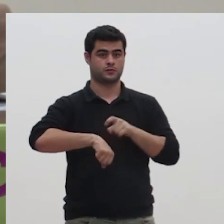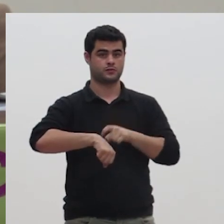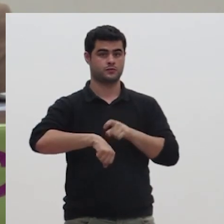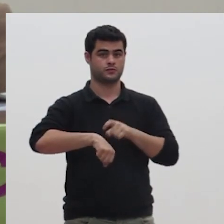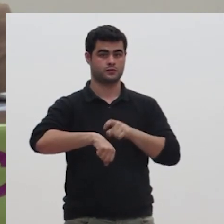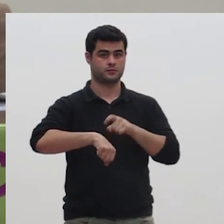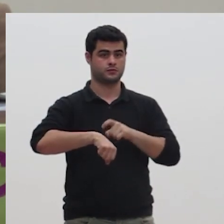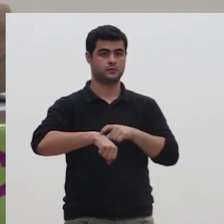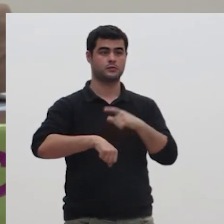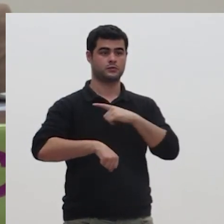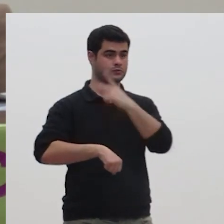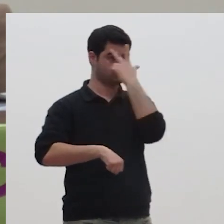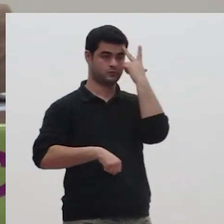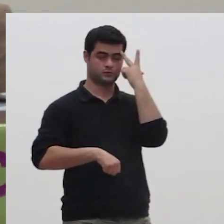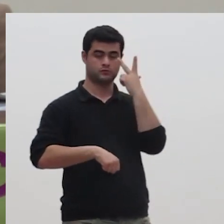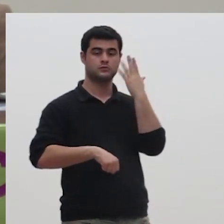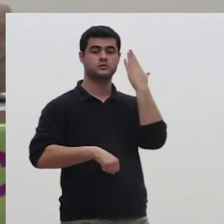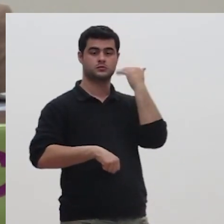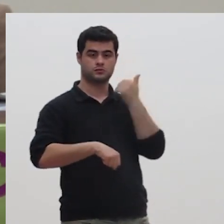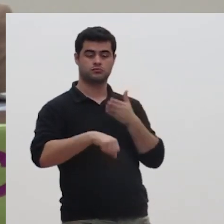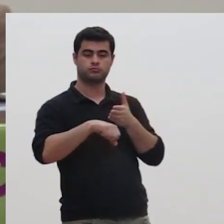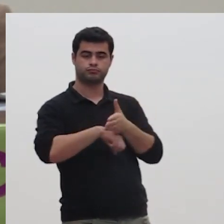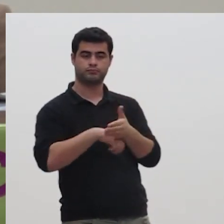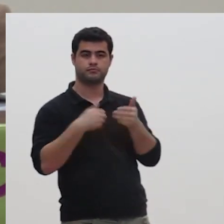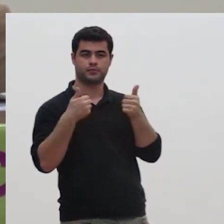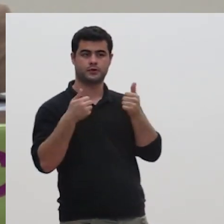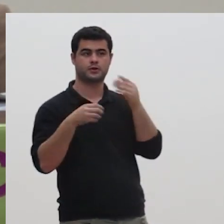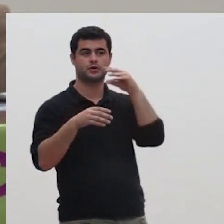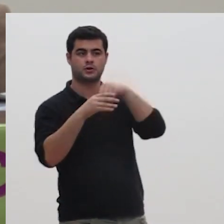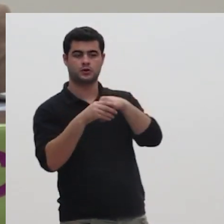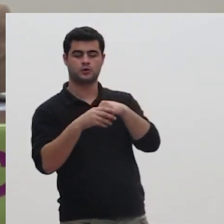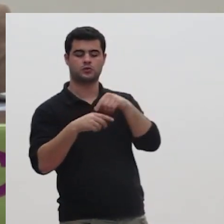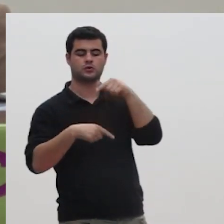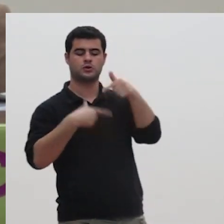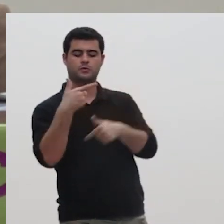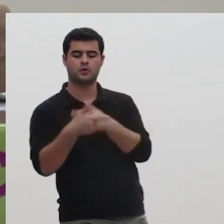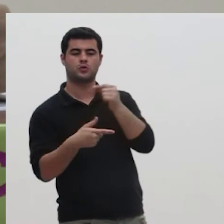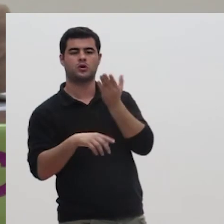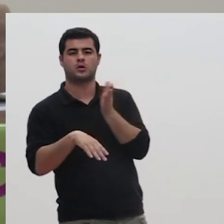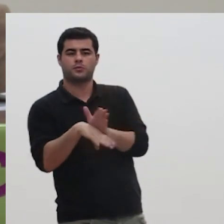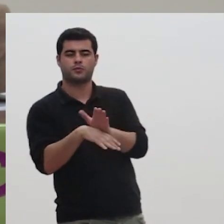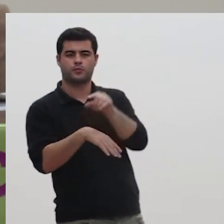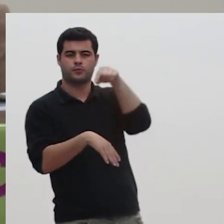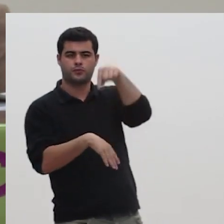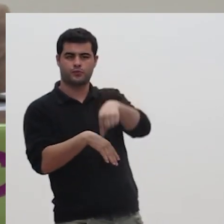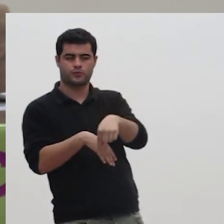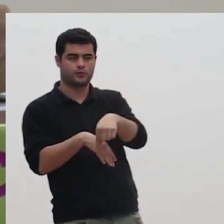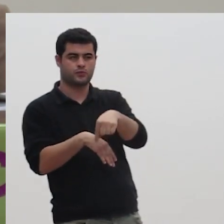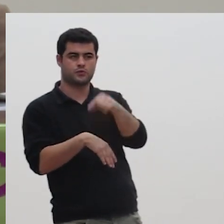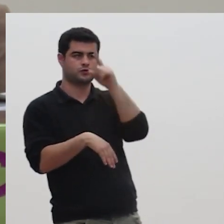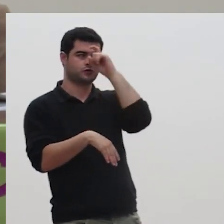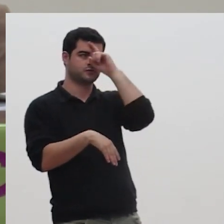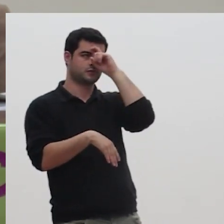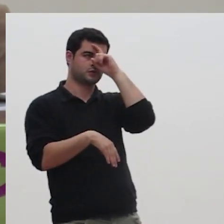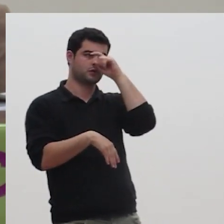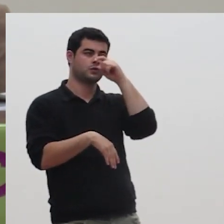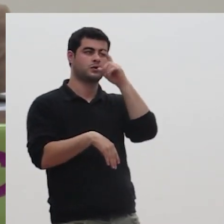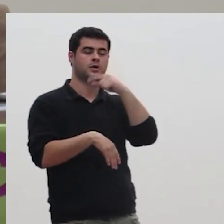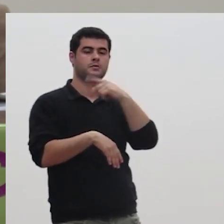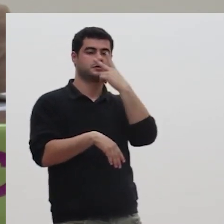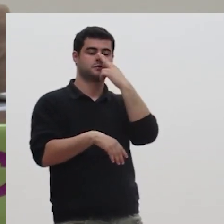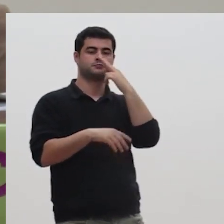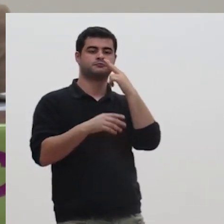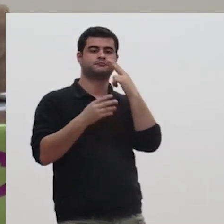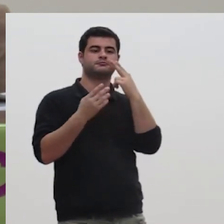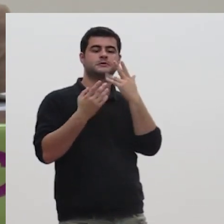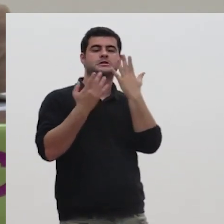gestão plena do hospital, é alguma coisa, dos serviços do hospital, né, da contratualização do hospital, é alguma coisa que sempre tem que ter um olho